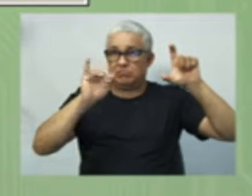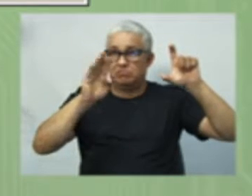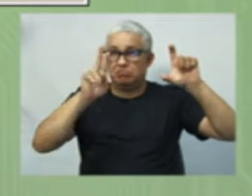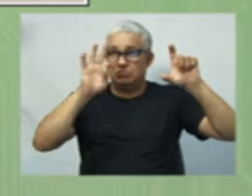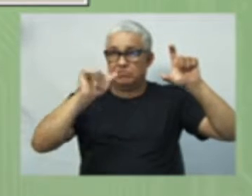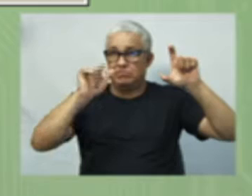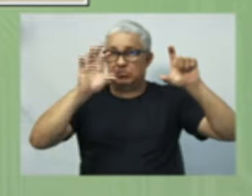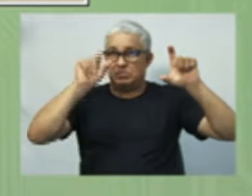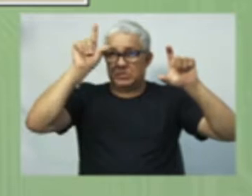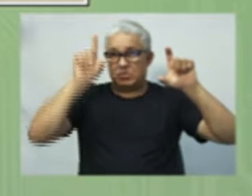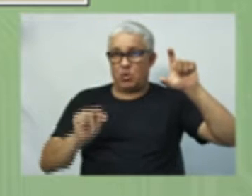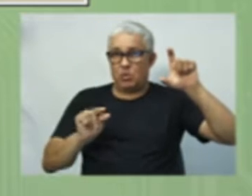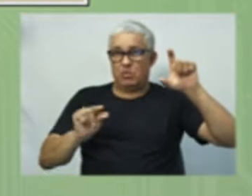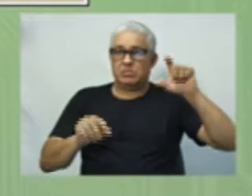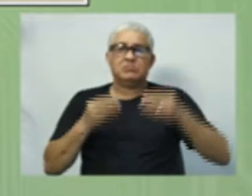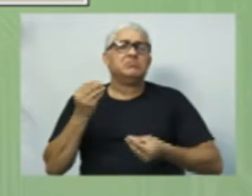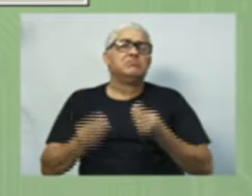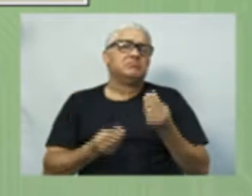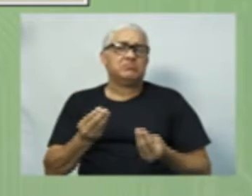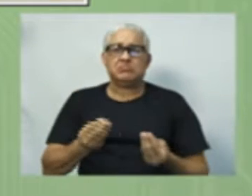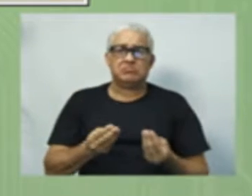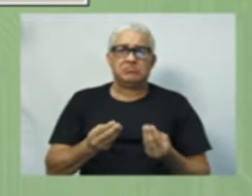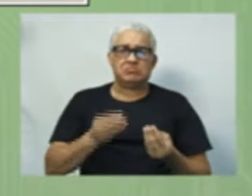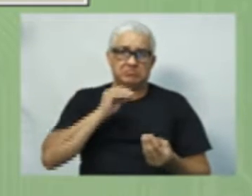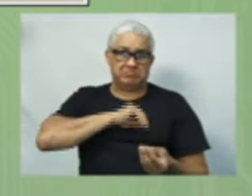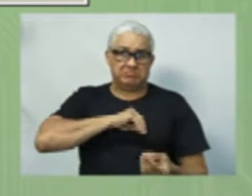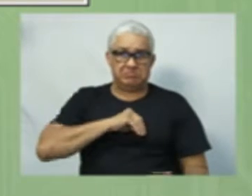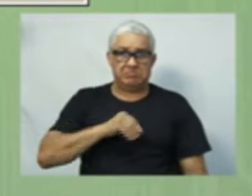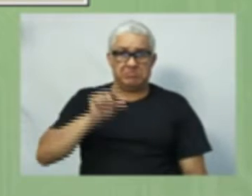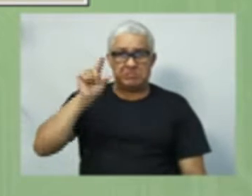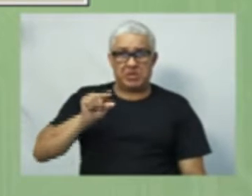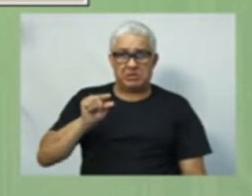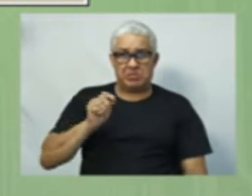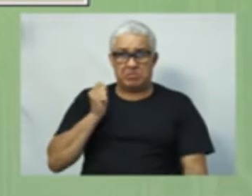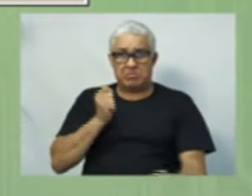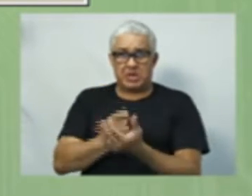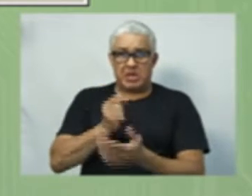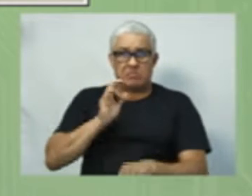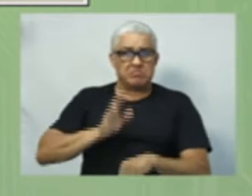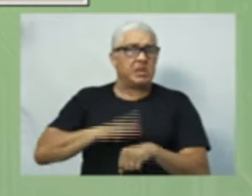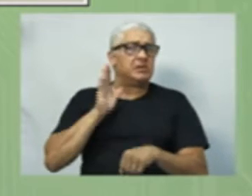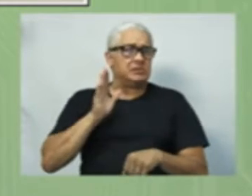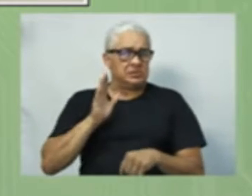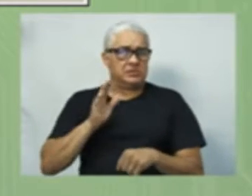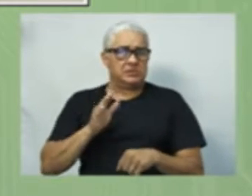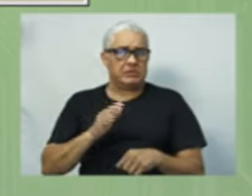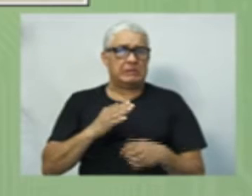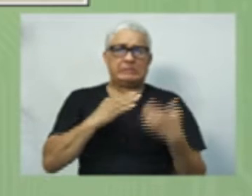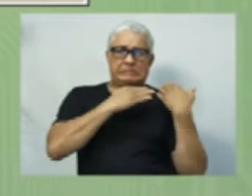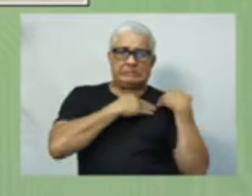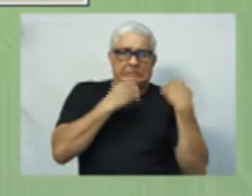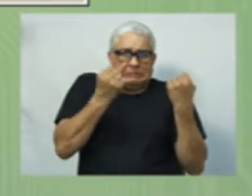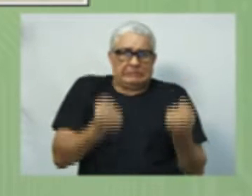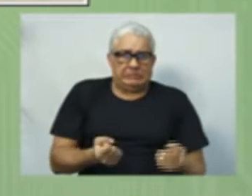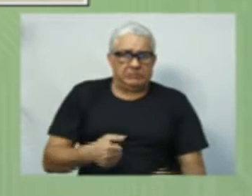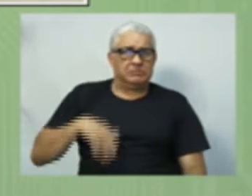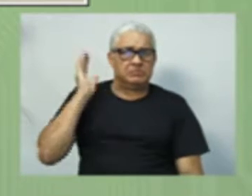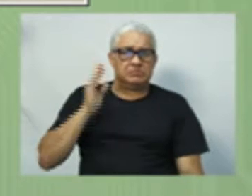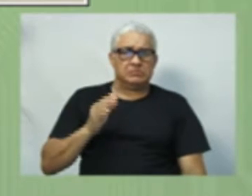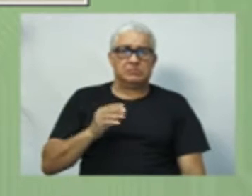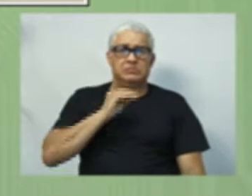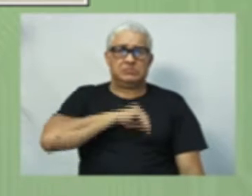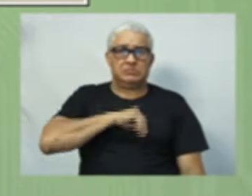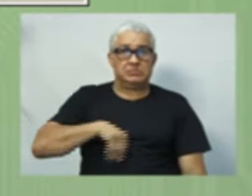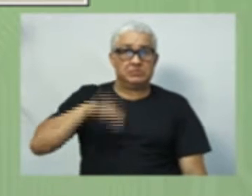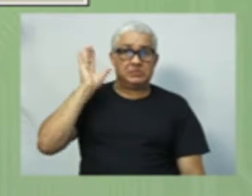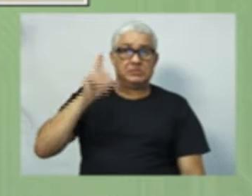de discussão. Como é que pode? Quem ganha menos acaba tendo um encargo maior de tributos. E quem ganha mais